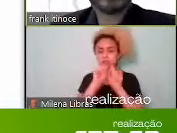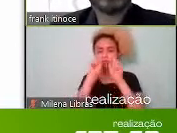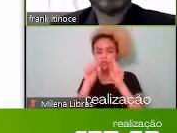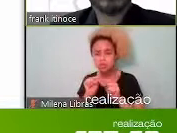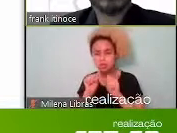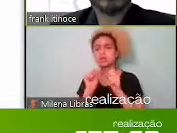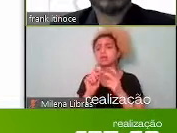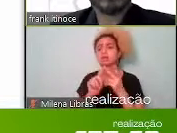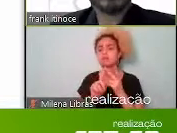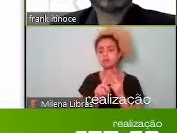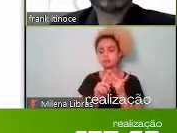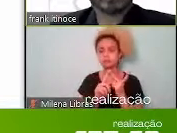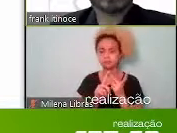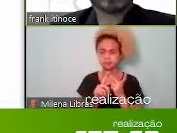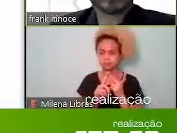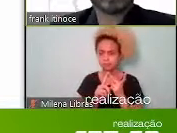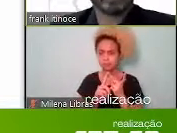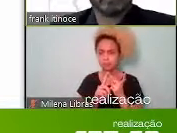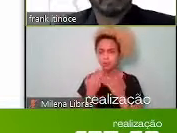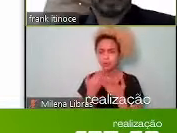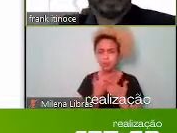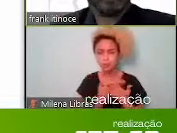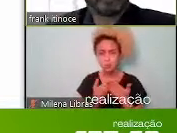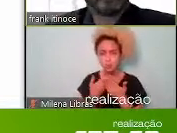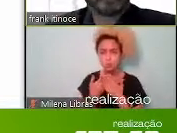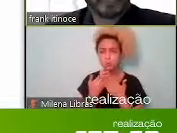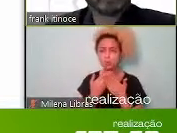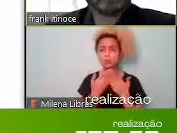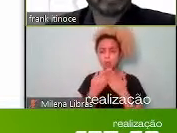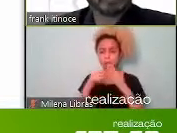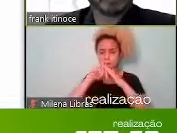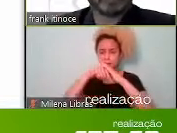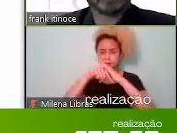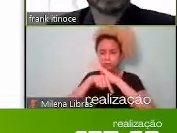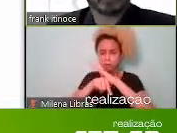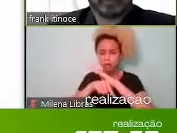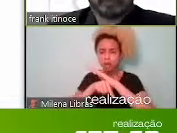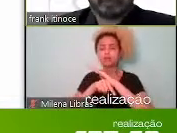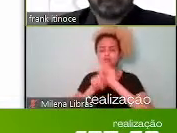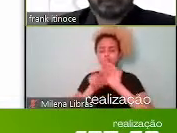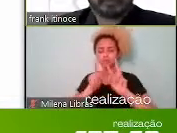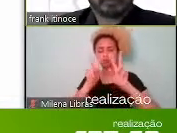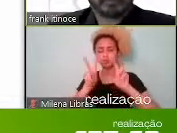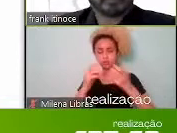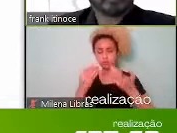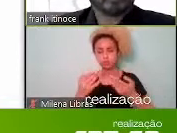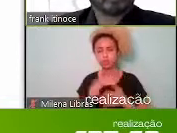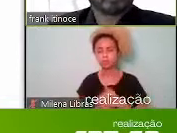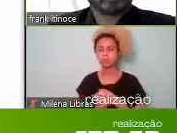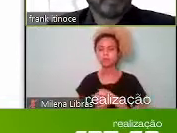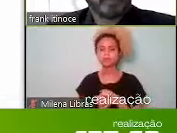sistemas ou estudos que são aprofundados em um determinado assunto.